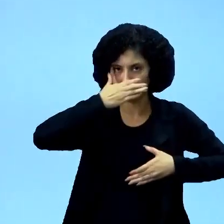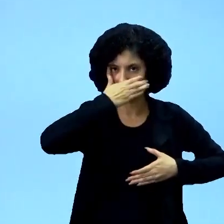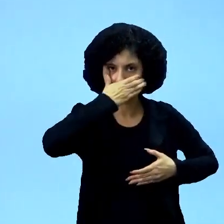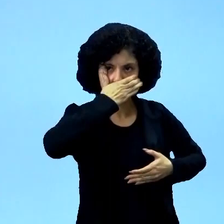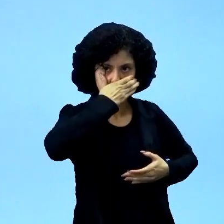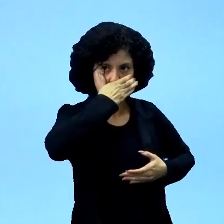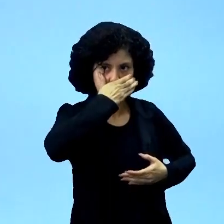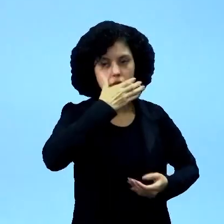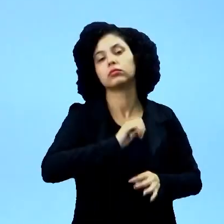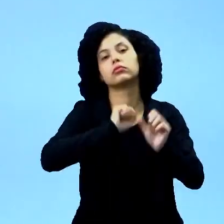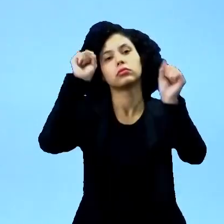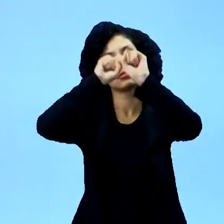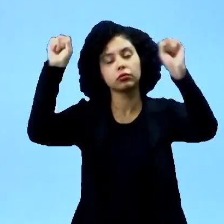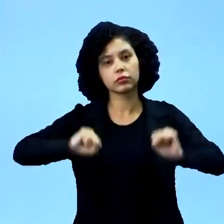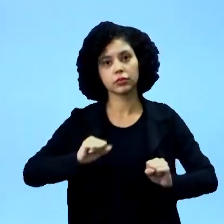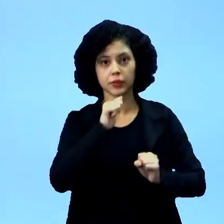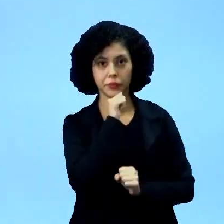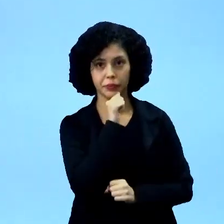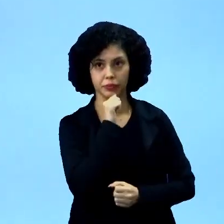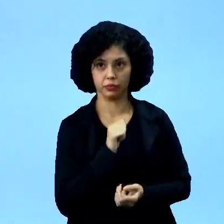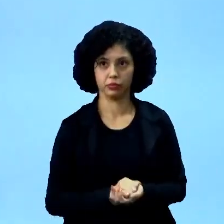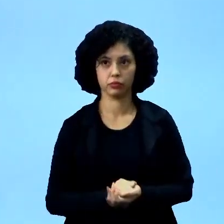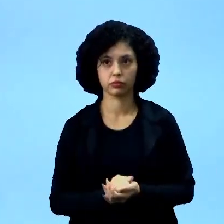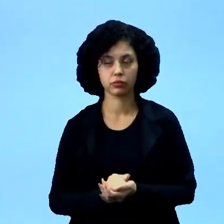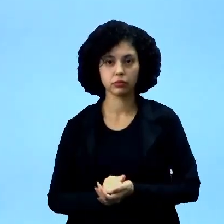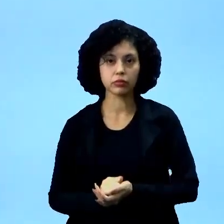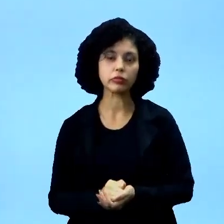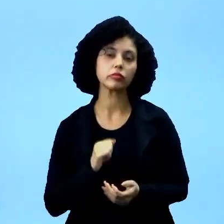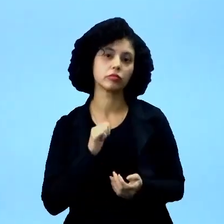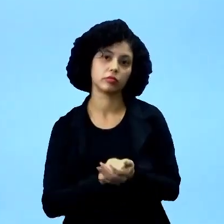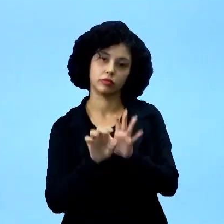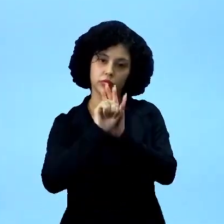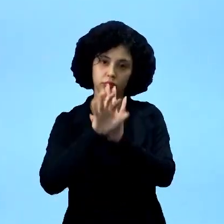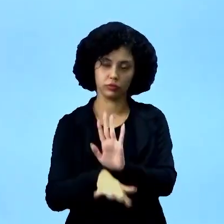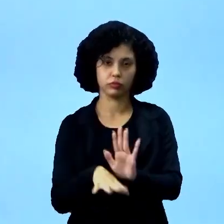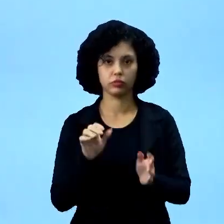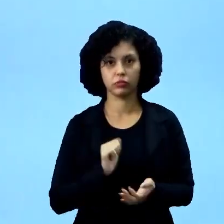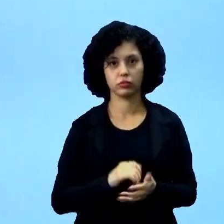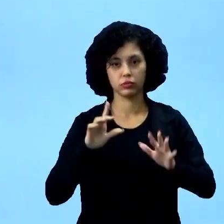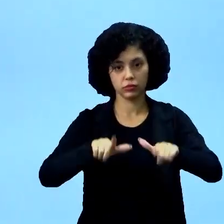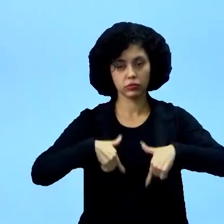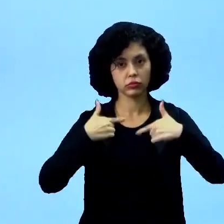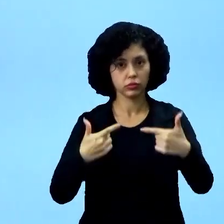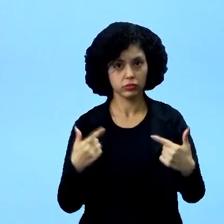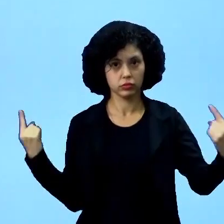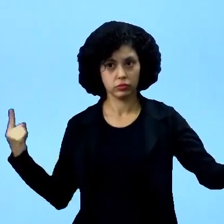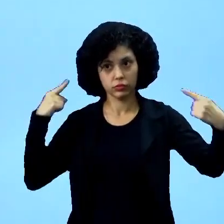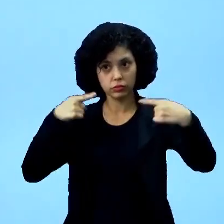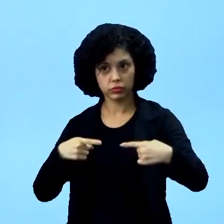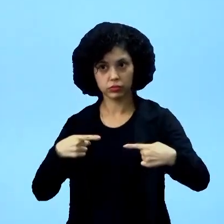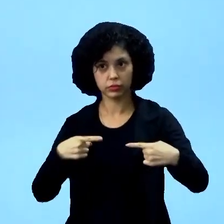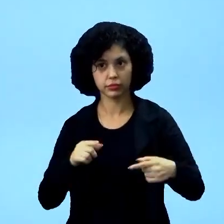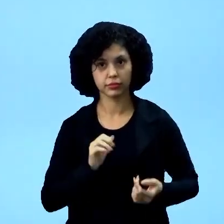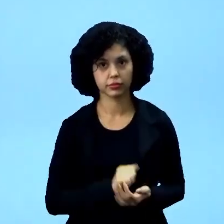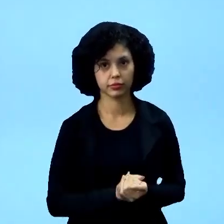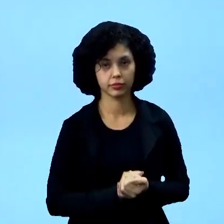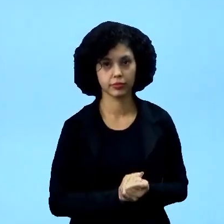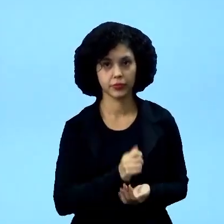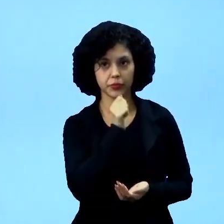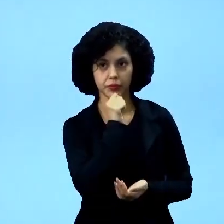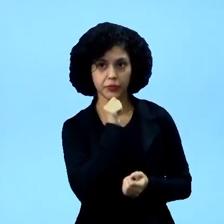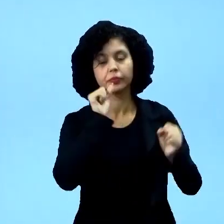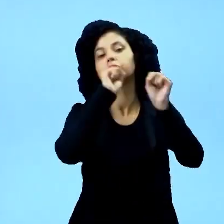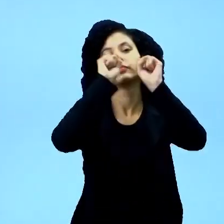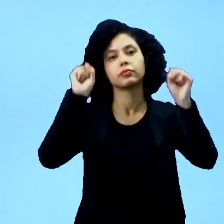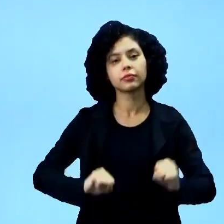têm todo um sistema, segmentos, são os ninjas da sombra, golpes e lutas para combate, para extermínio. Isso é